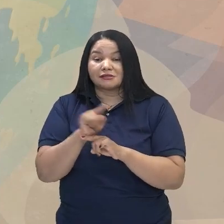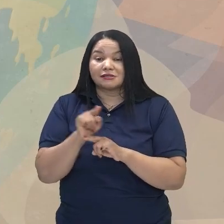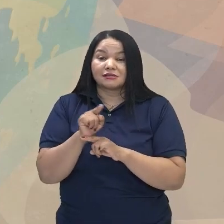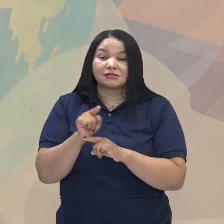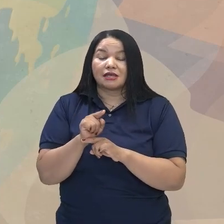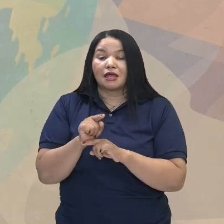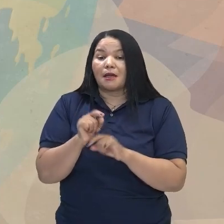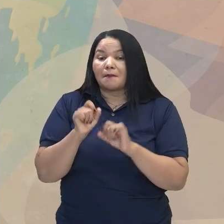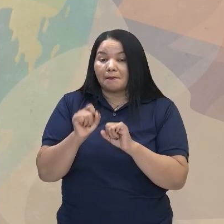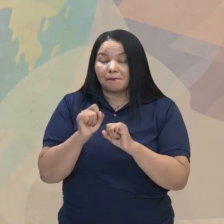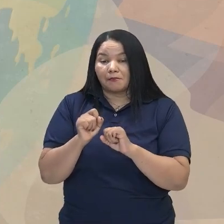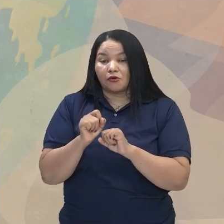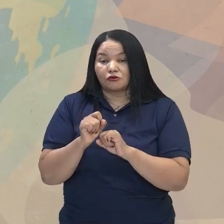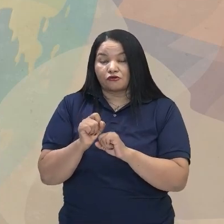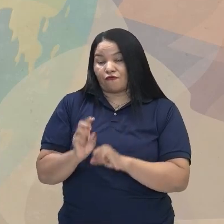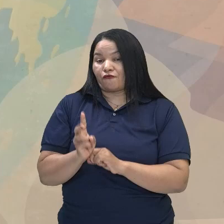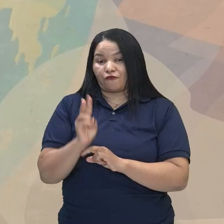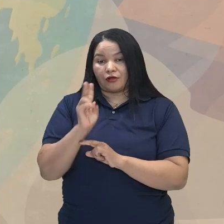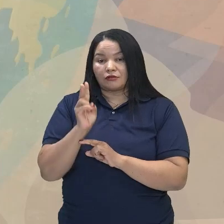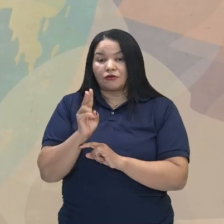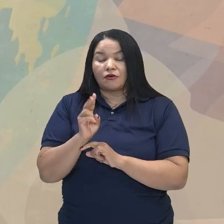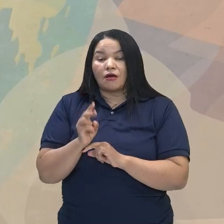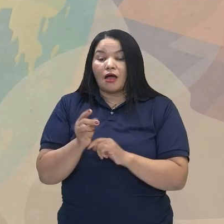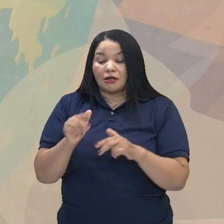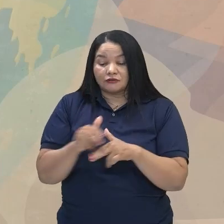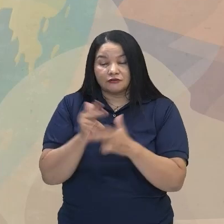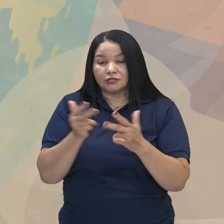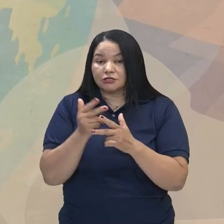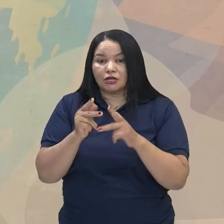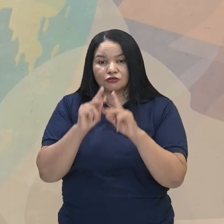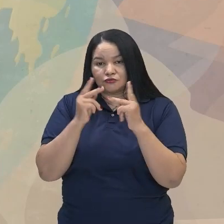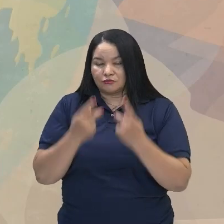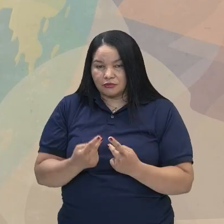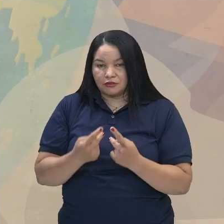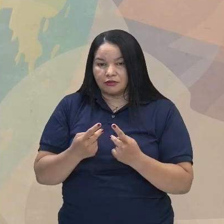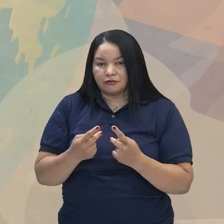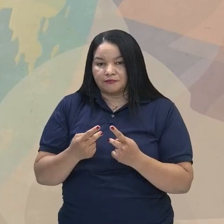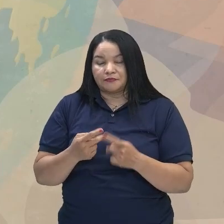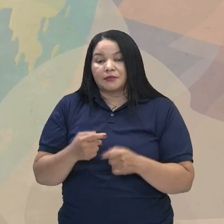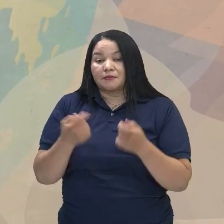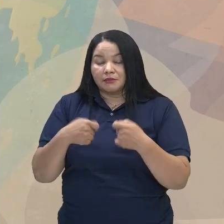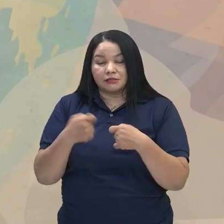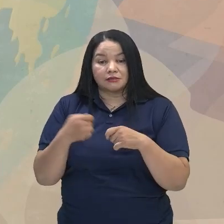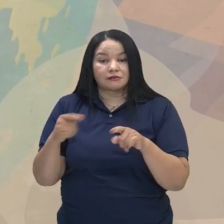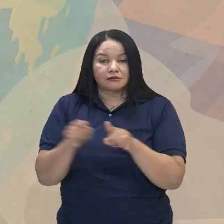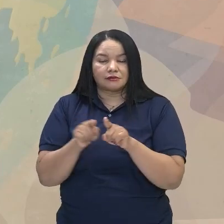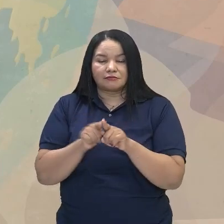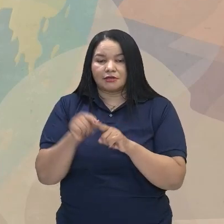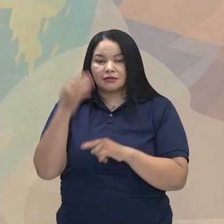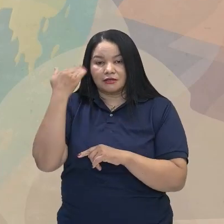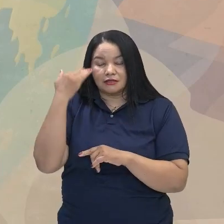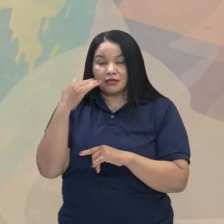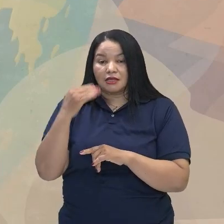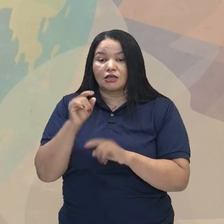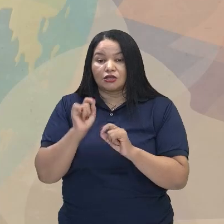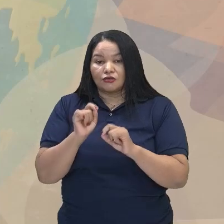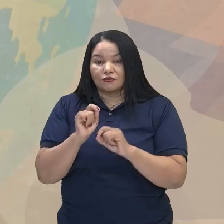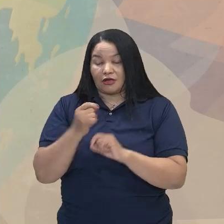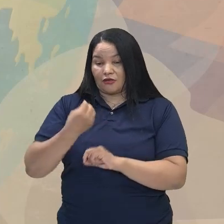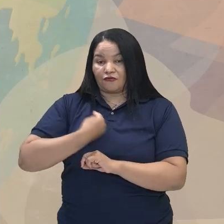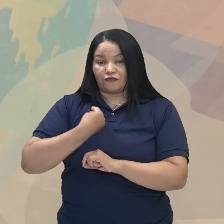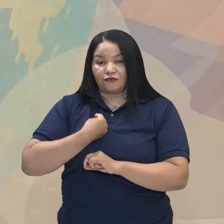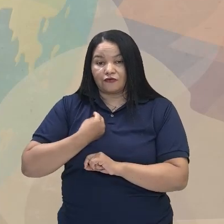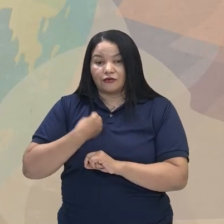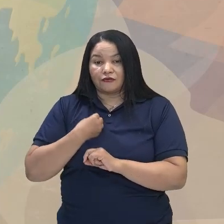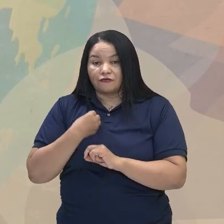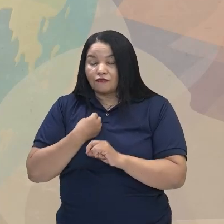enriquecimento, mostra a diversidade humana. E é preciso também nós entendermos que conviver com essas diferenças